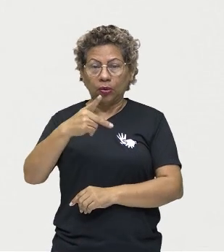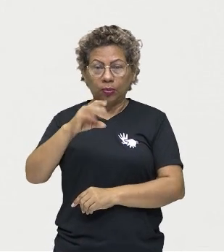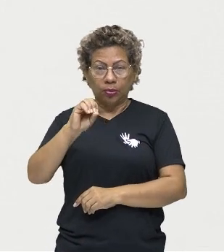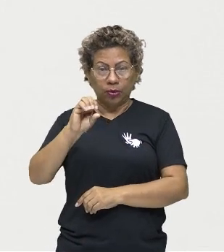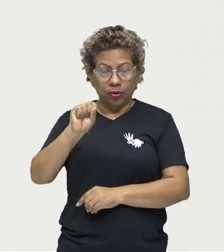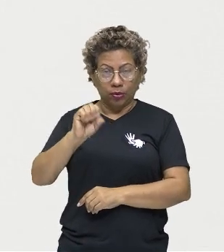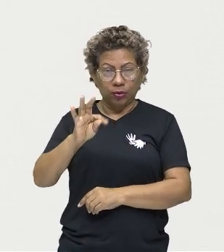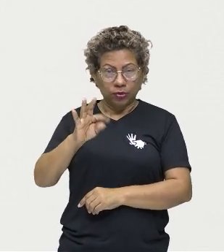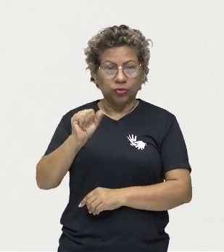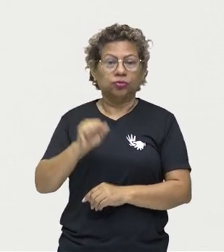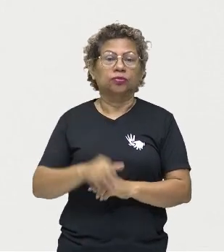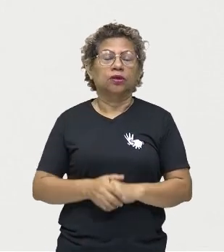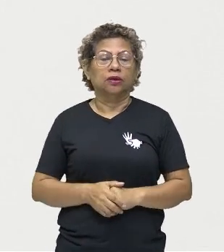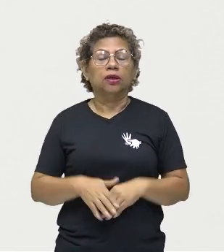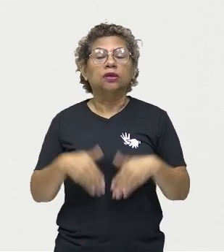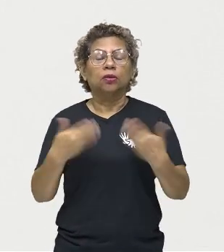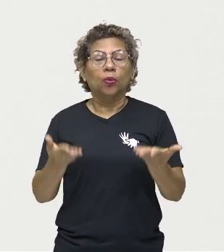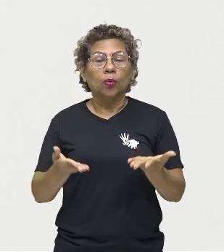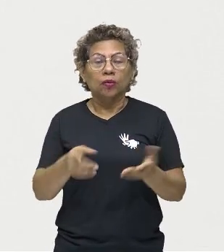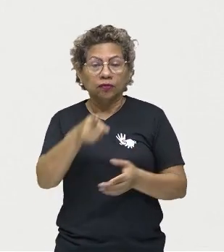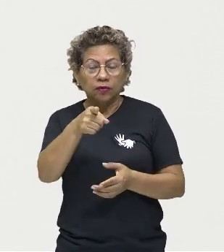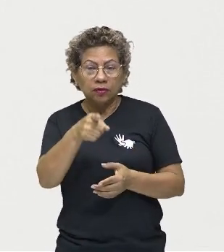qual dessas alternativas aqui